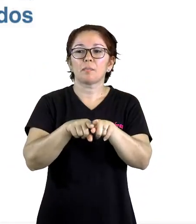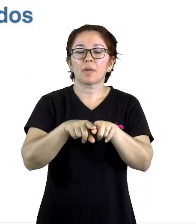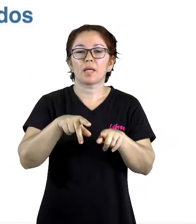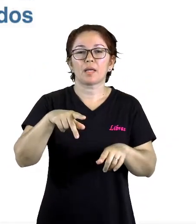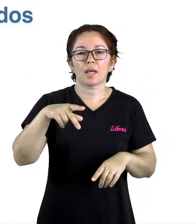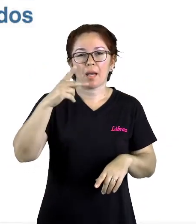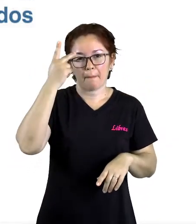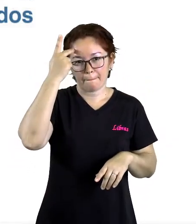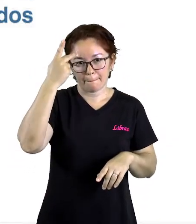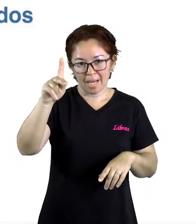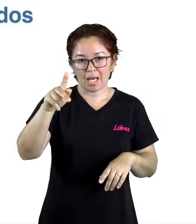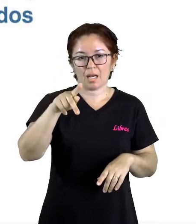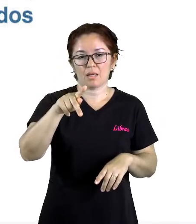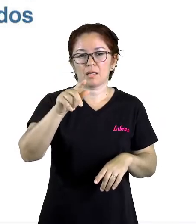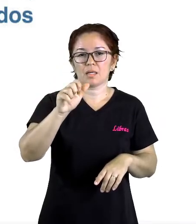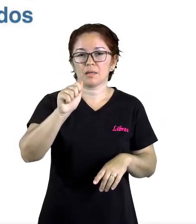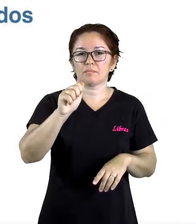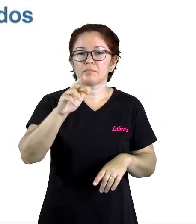arquivos